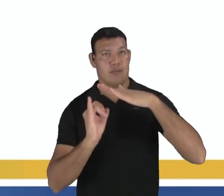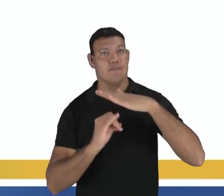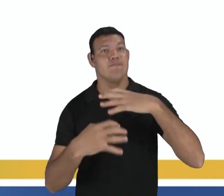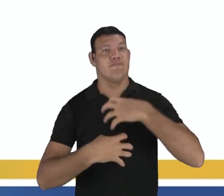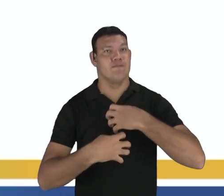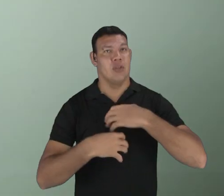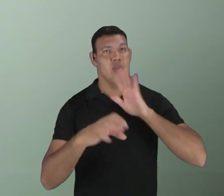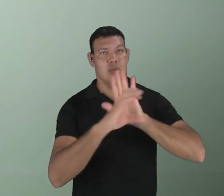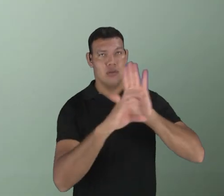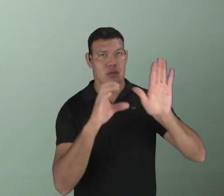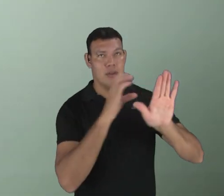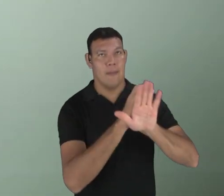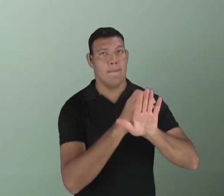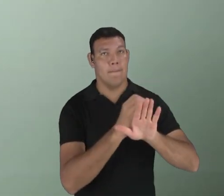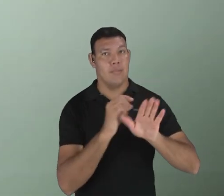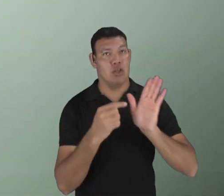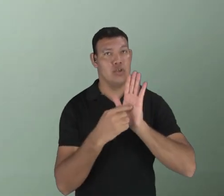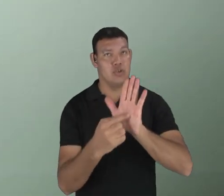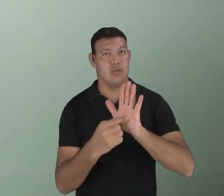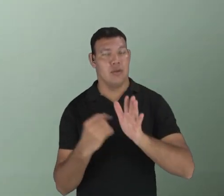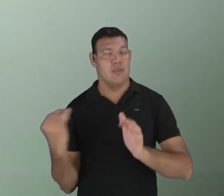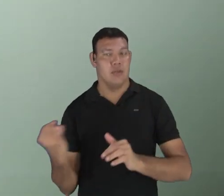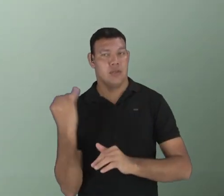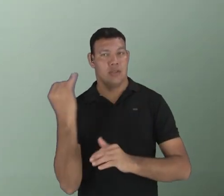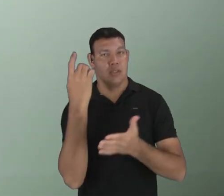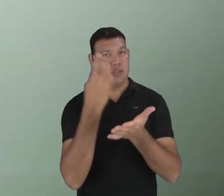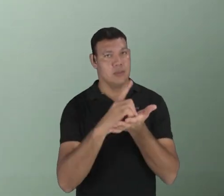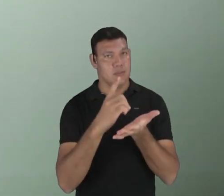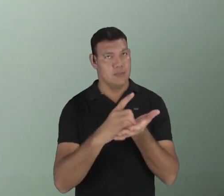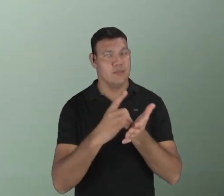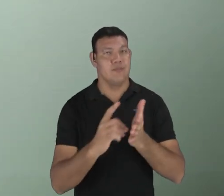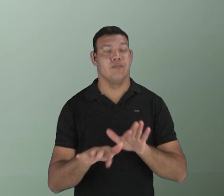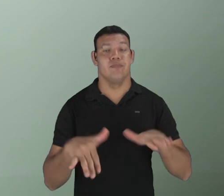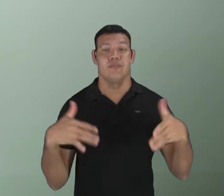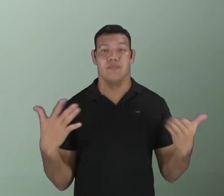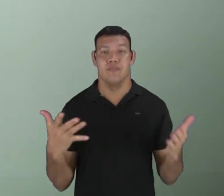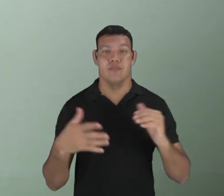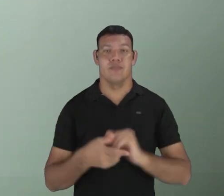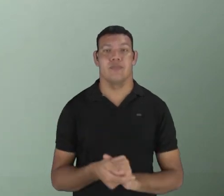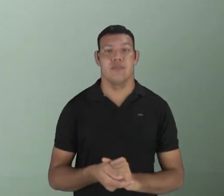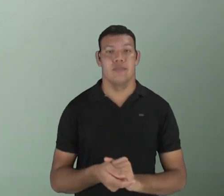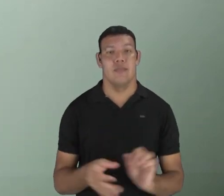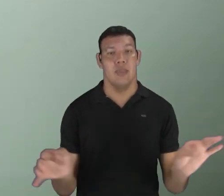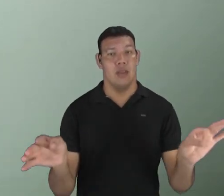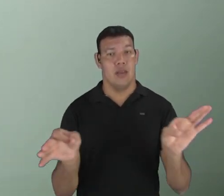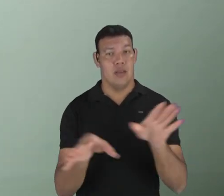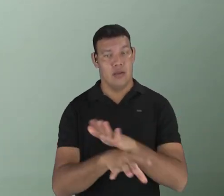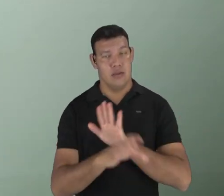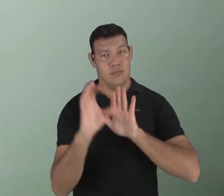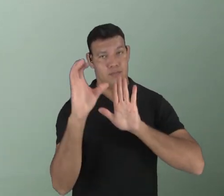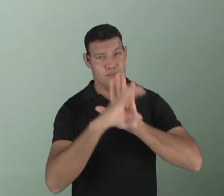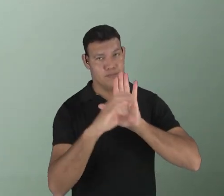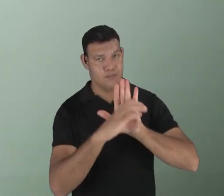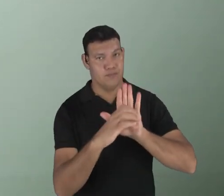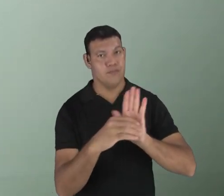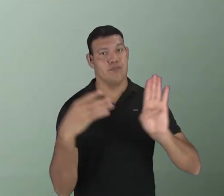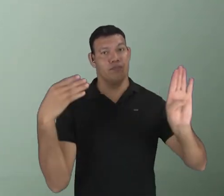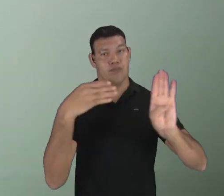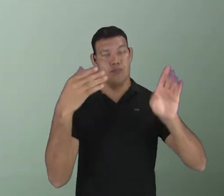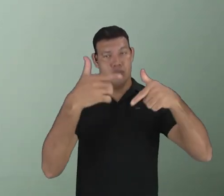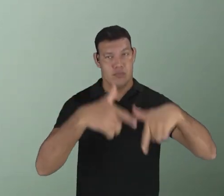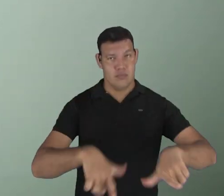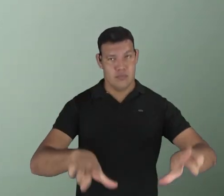do dicionário. Olha aí, ok? No mais, terminamos nosso conteúdo